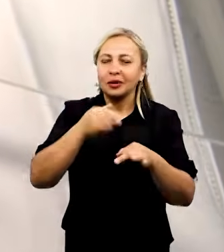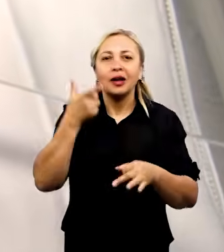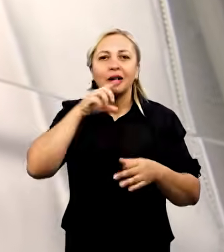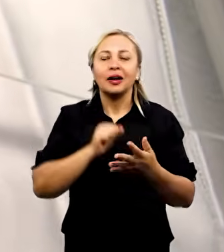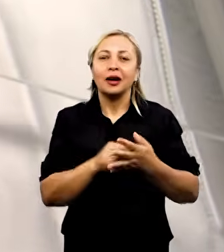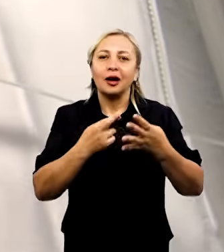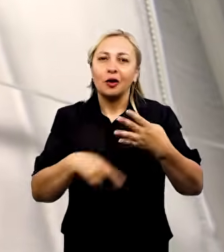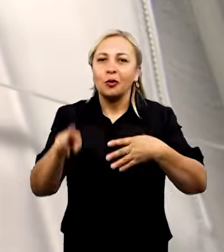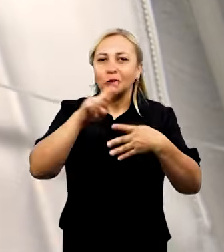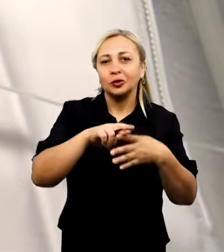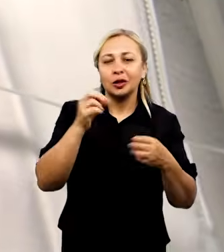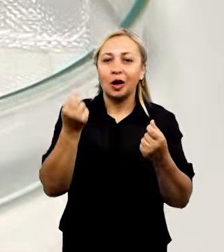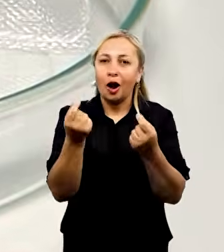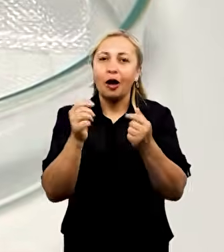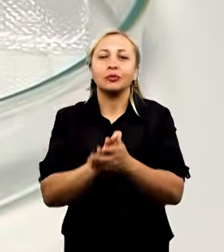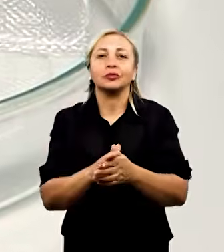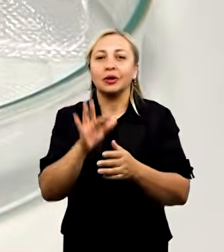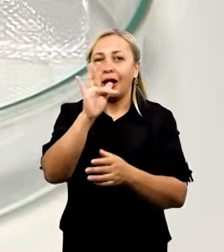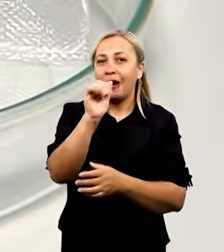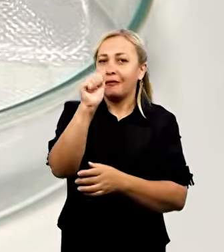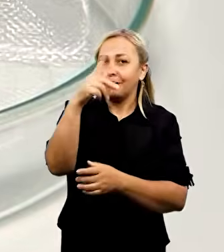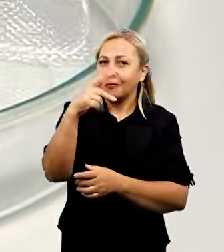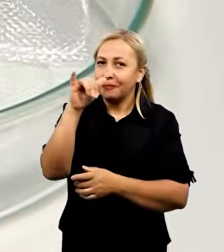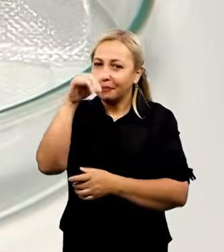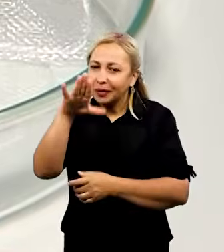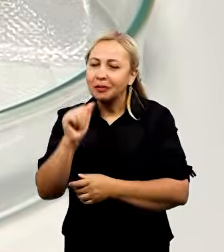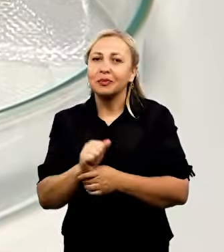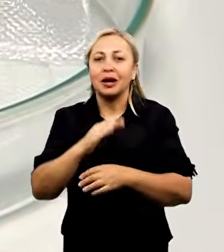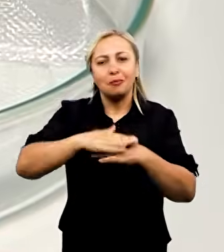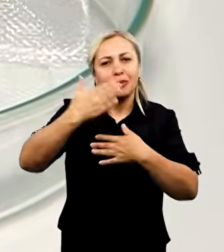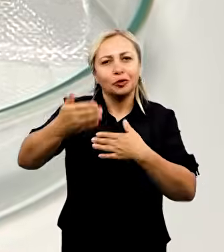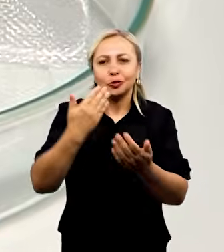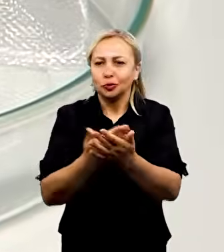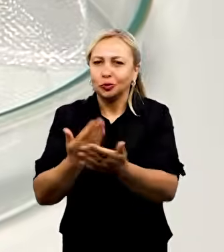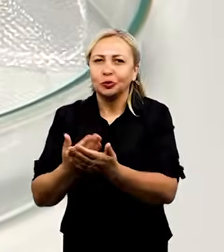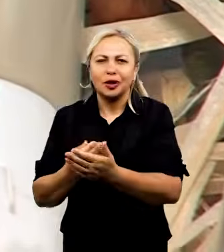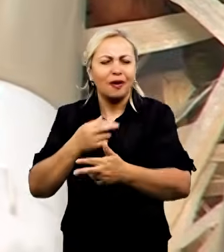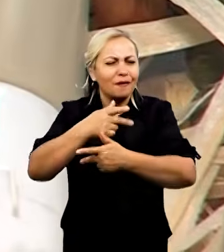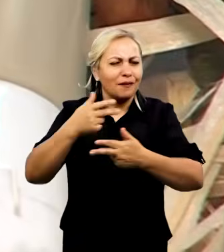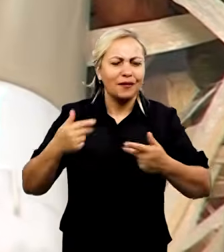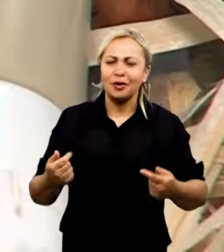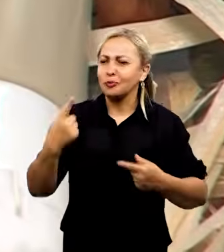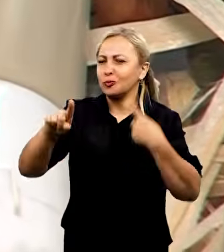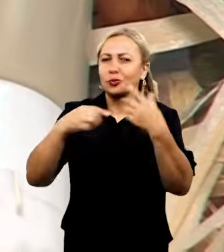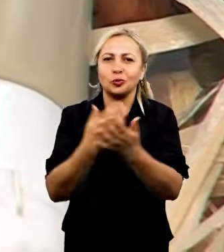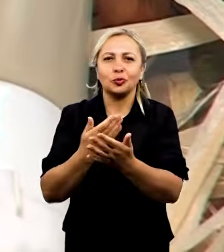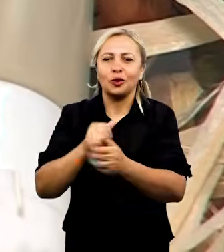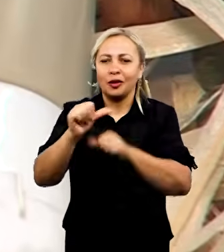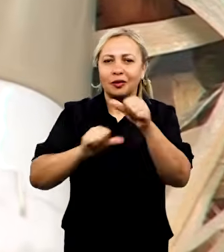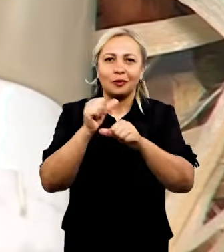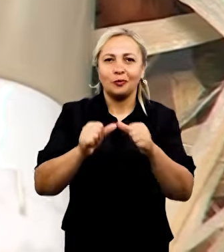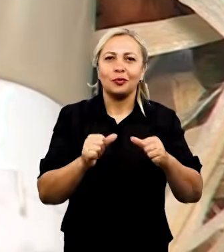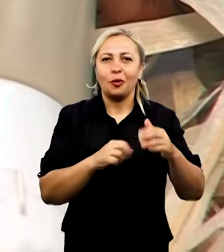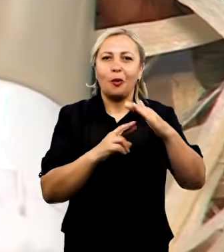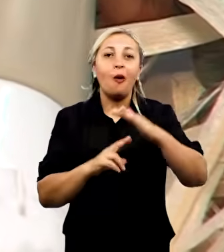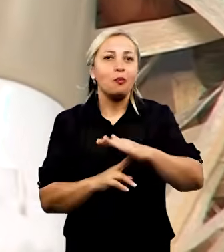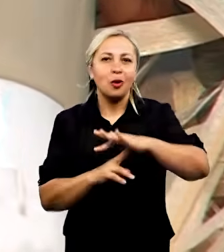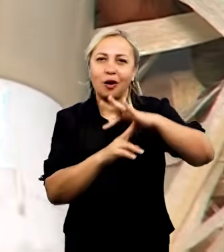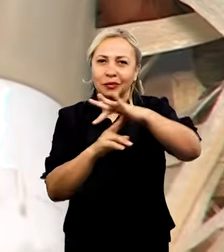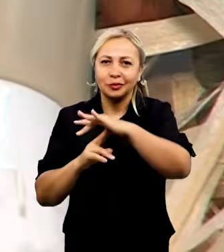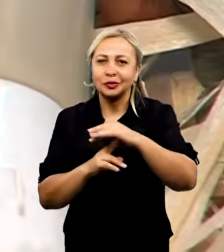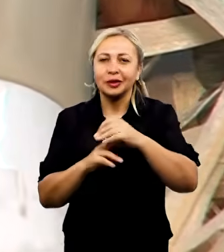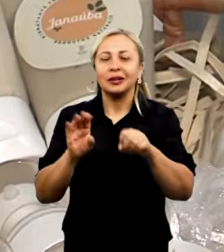laboratório, receberam financiamento da FAPEMA. A partir desses estudos, diversos produtos estão sendo desenvolvidos de